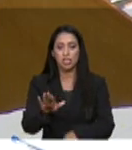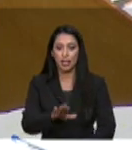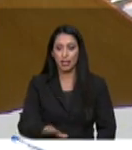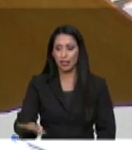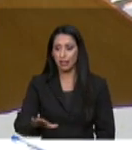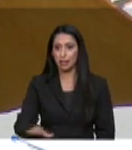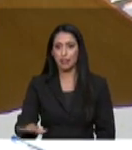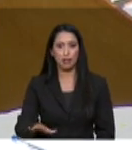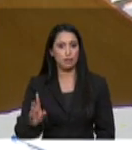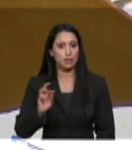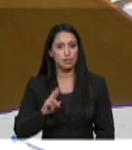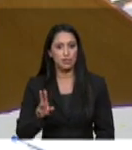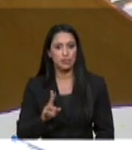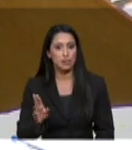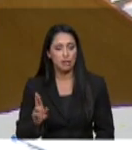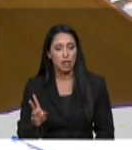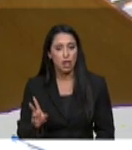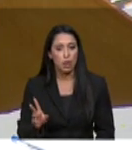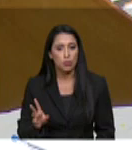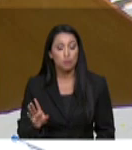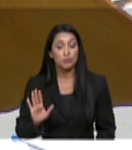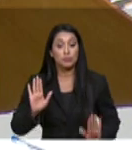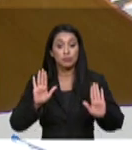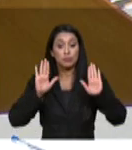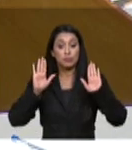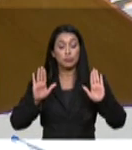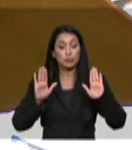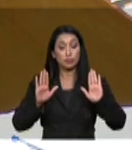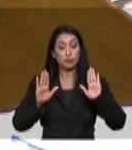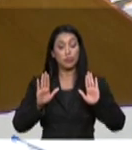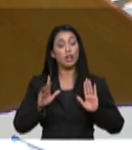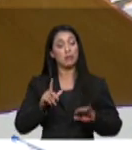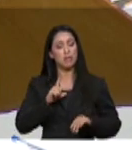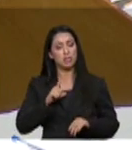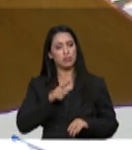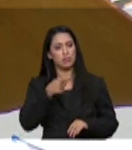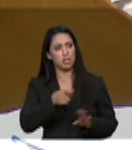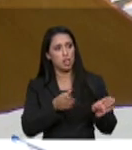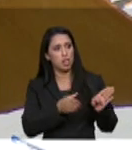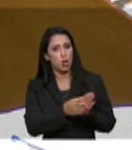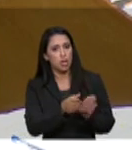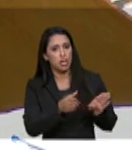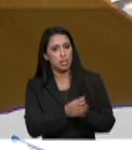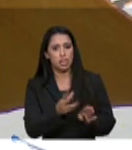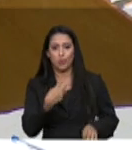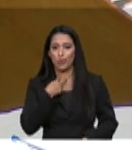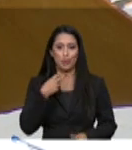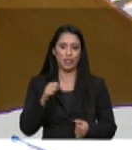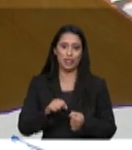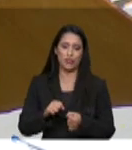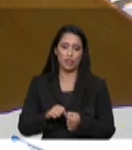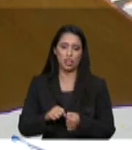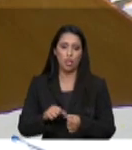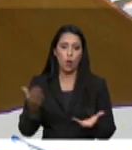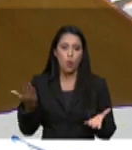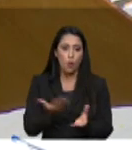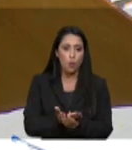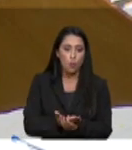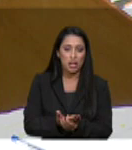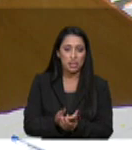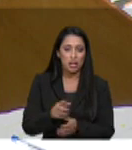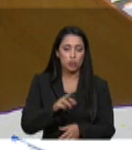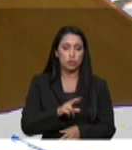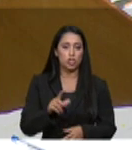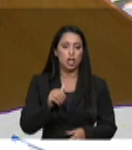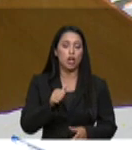mas mesmo assim que você tenha seguido a orientação você não poderia tanto que entrei com uma ação de